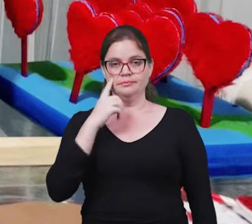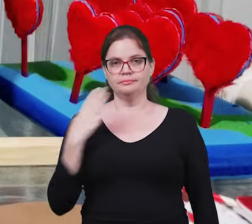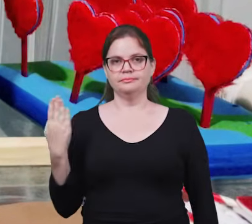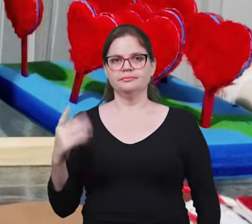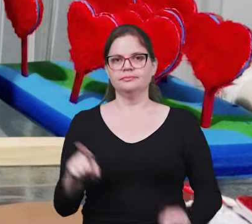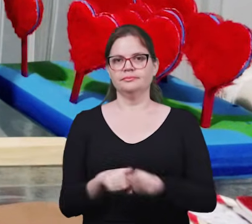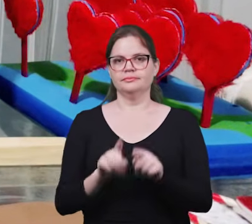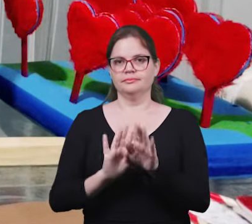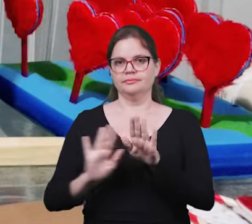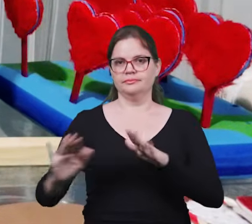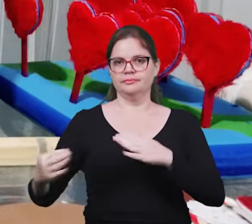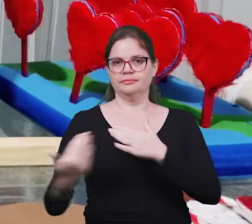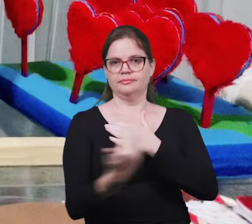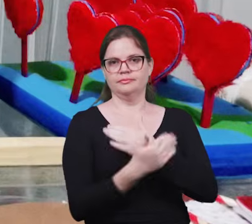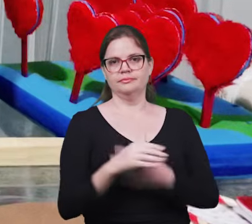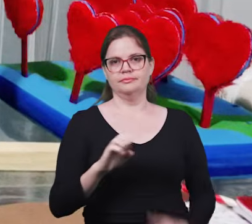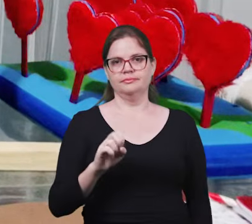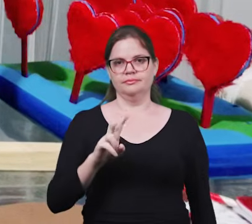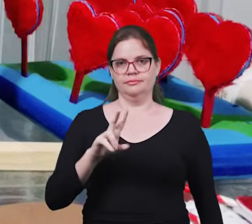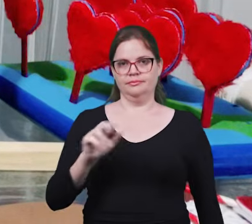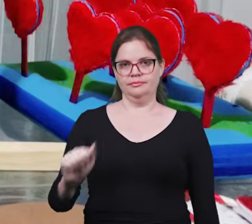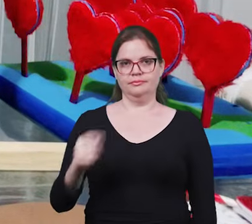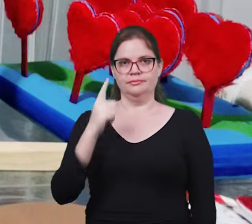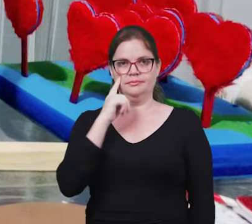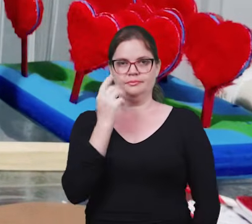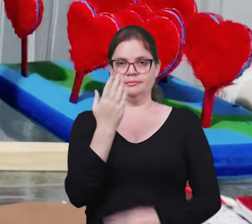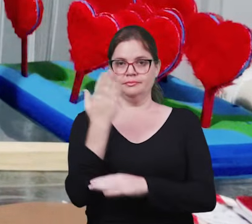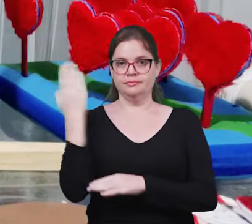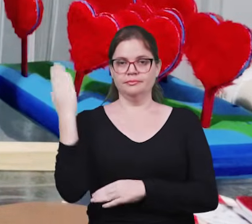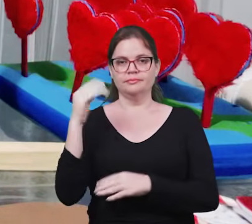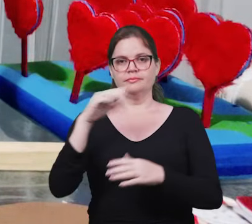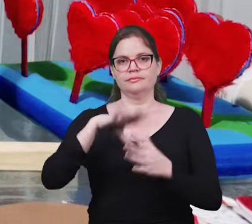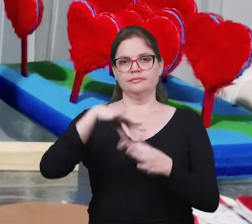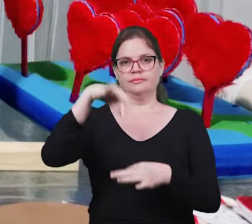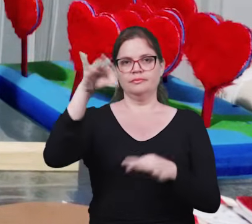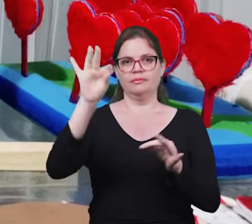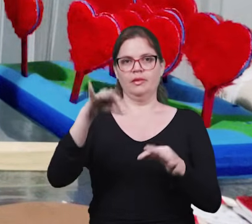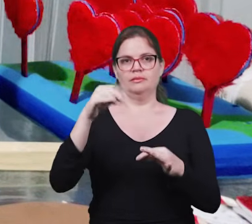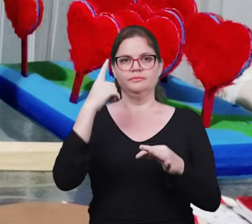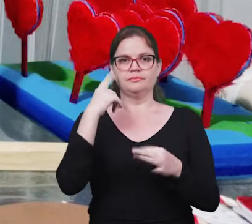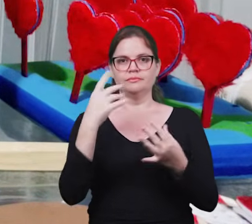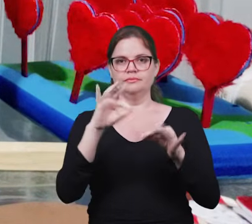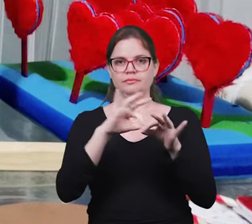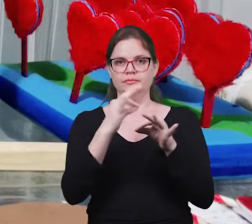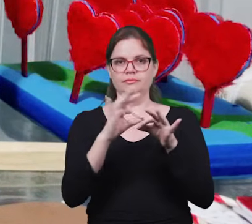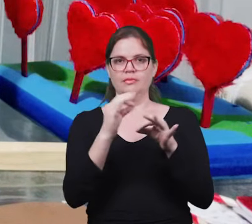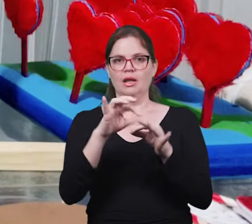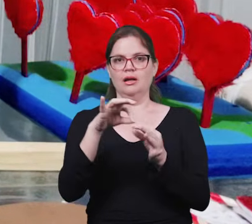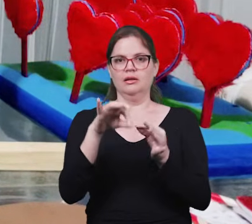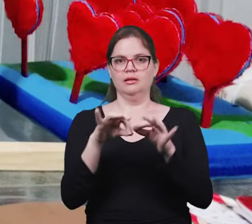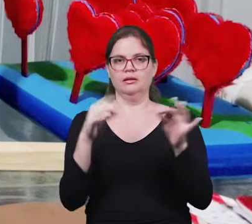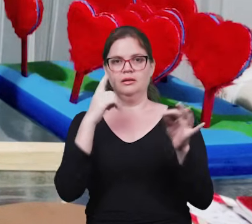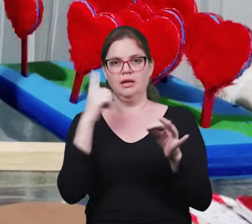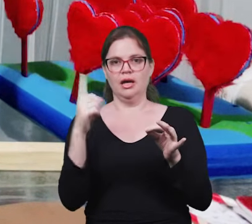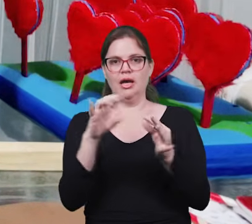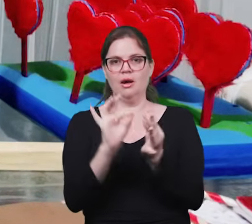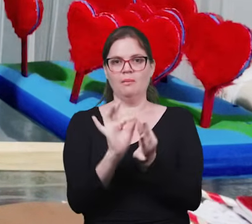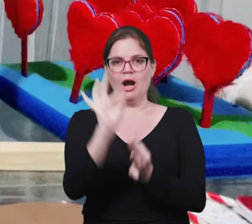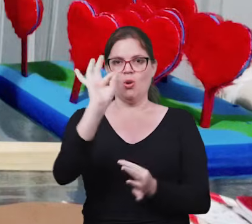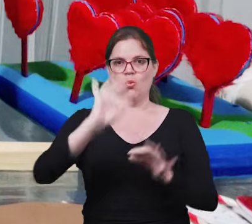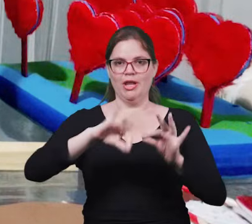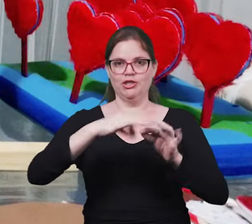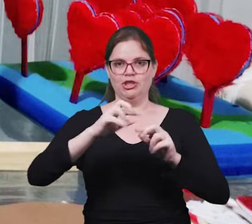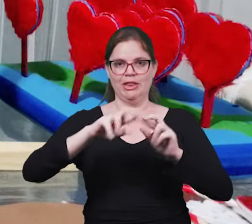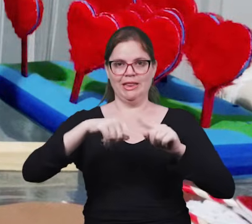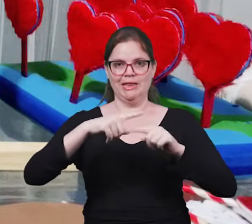revestido aqui com EVA. Eu tenho aqui uma haste que eu coloquei um tecido, é uma linha, uma agulha de tricô, que é porque ela